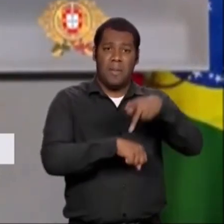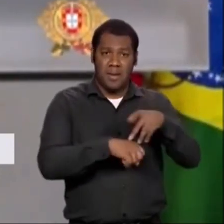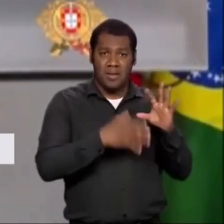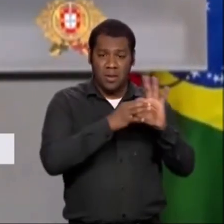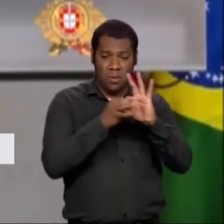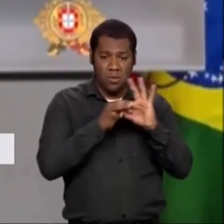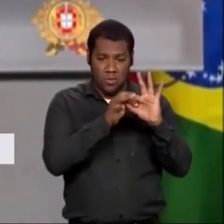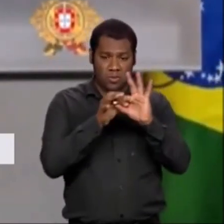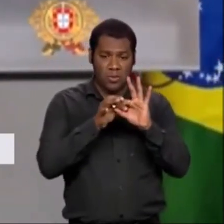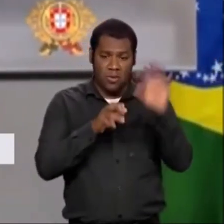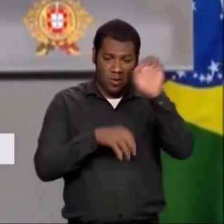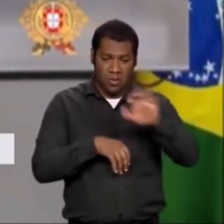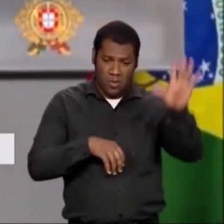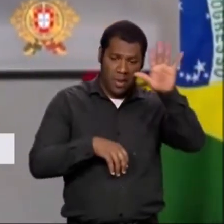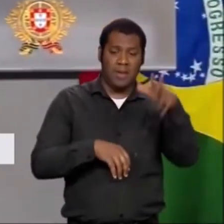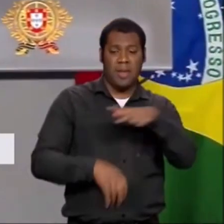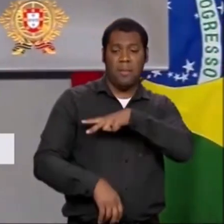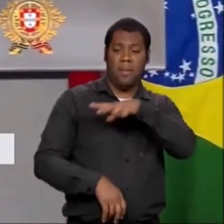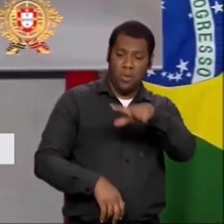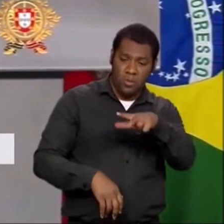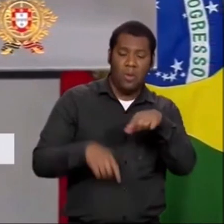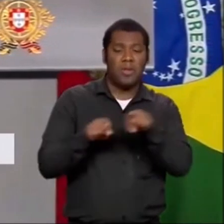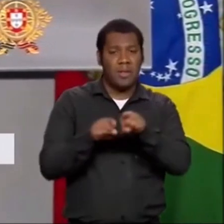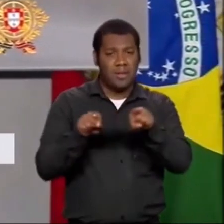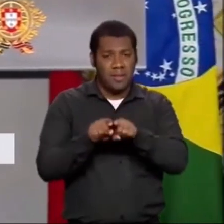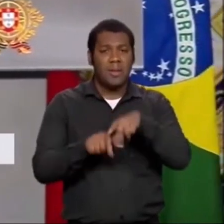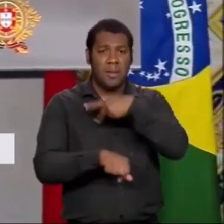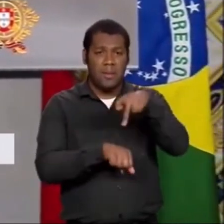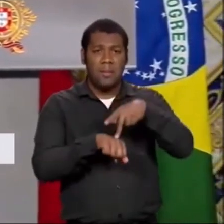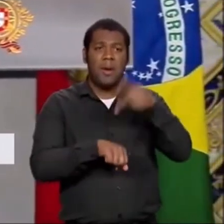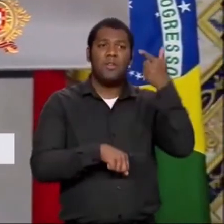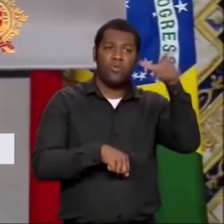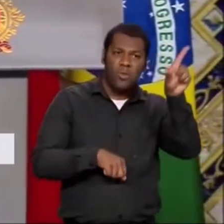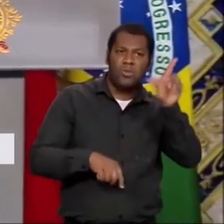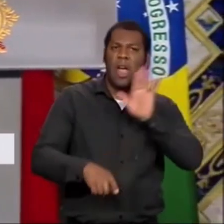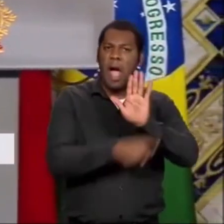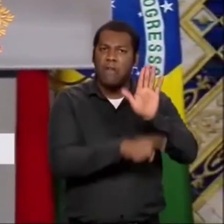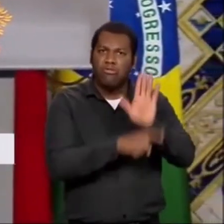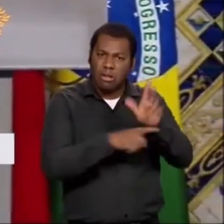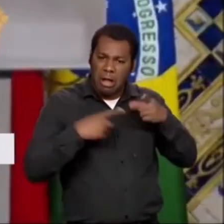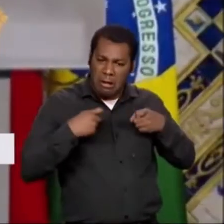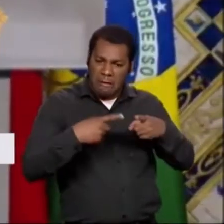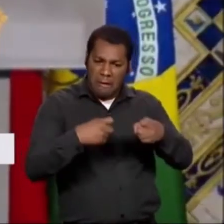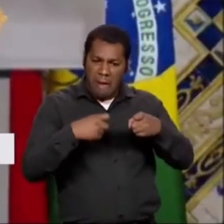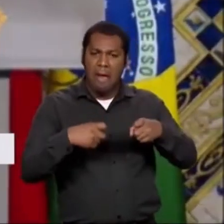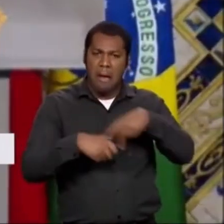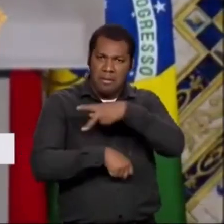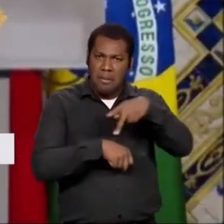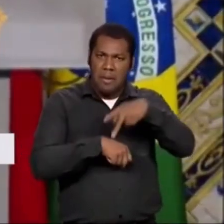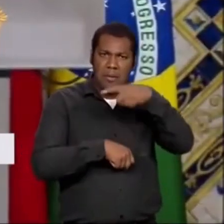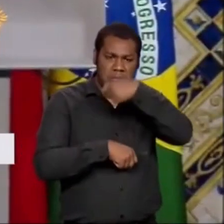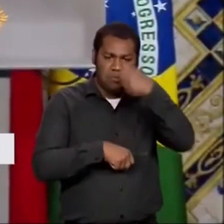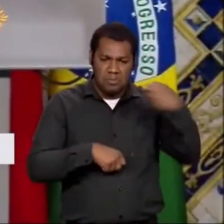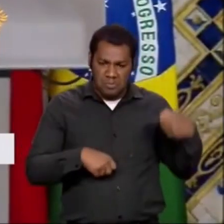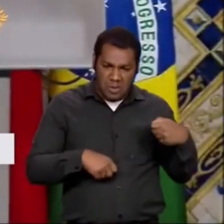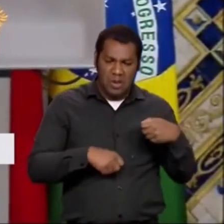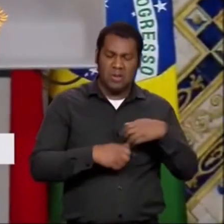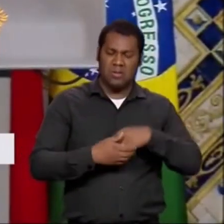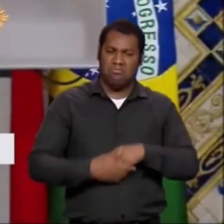Europeia, entre os quais está Portugal, estão a contribuir para a continuidade da guerra na Ucrânia. Eu pergunto se mantém essas palavras.